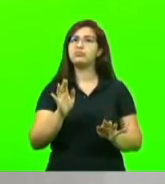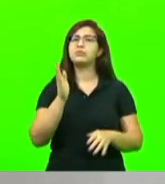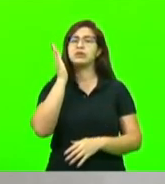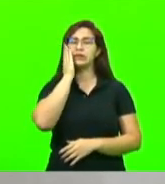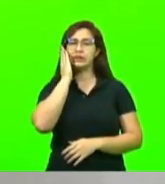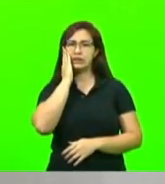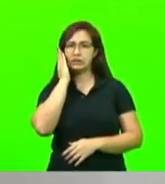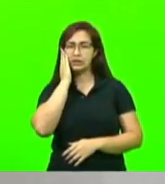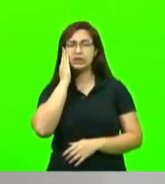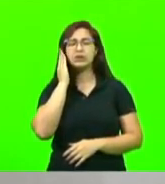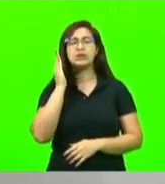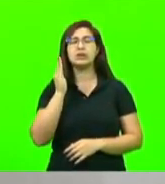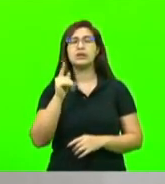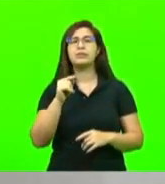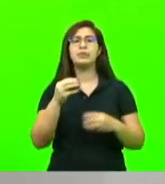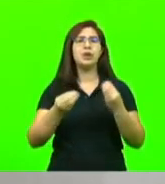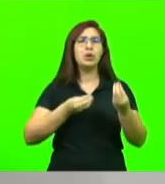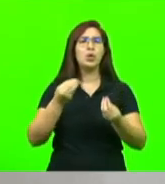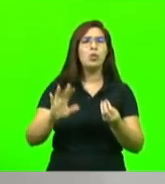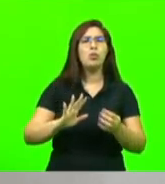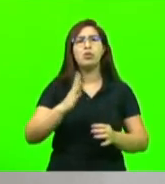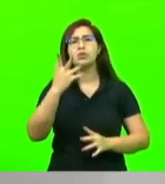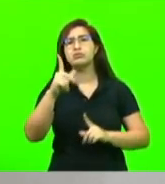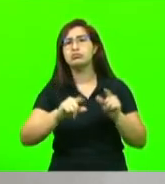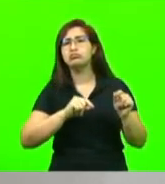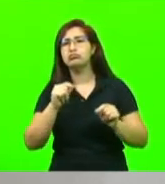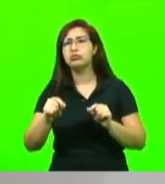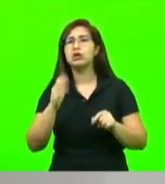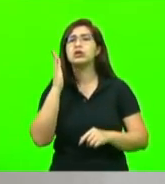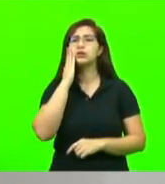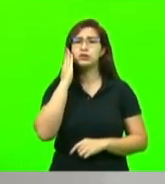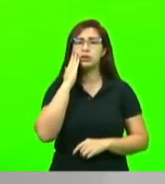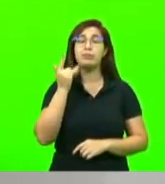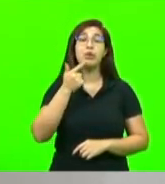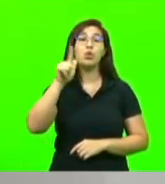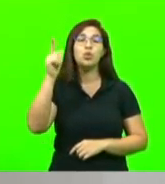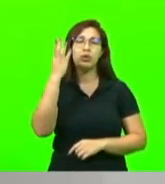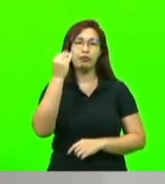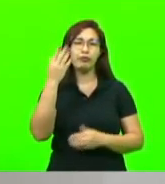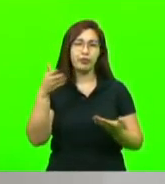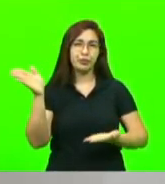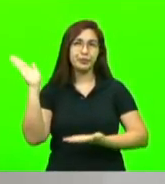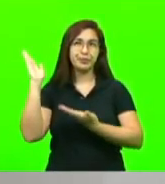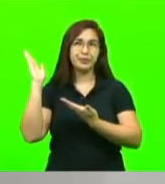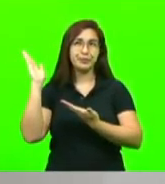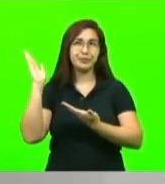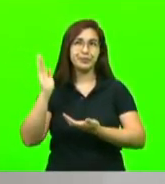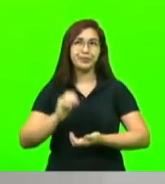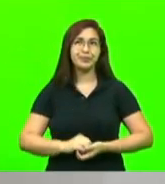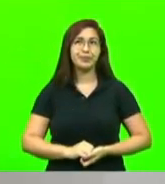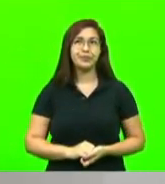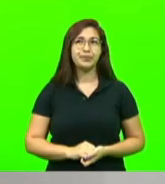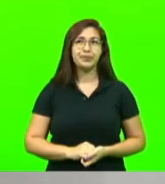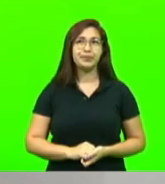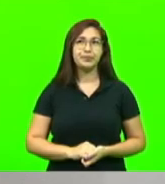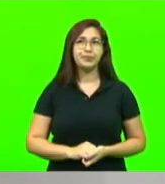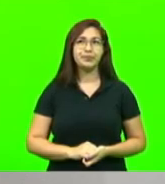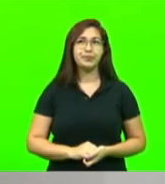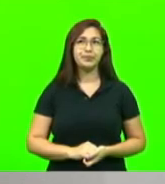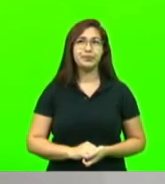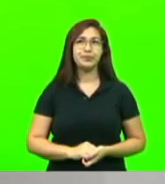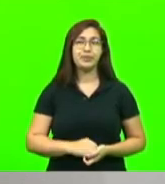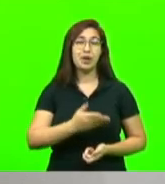já sabem efetivamente como é que está acontecendo. O que está acontecendo? Eu tenho mais uma imagem ali que eu passei para a Cléo. Os catarinenses estão